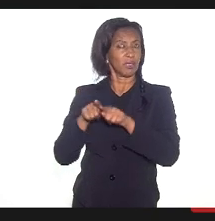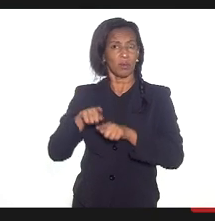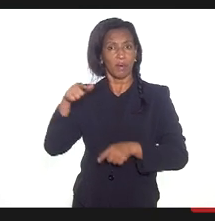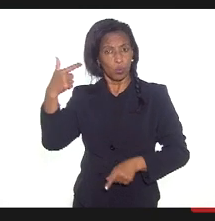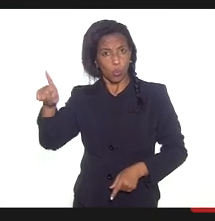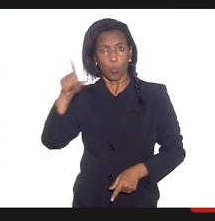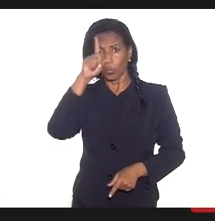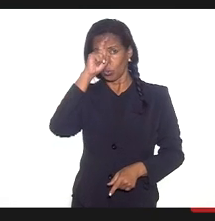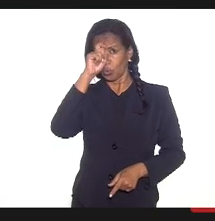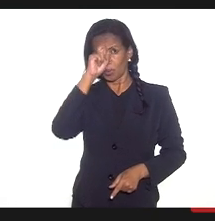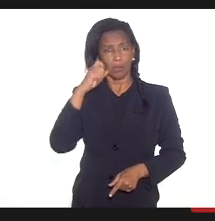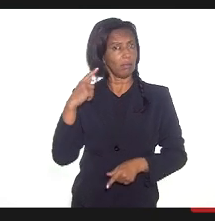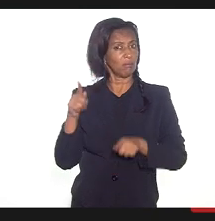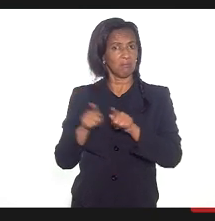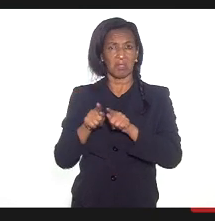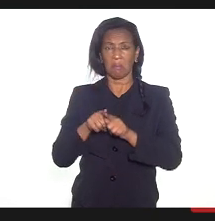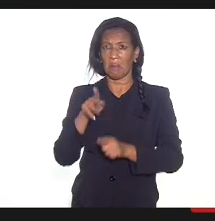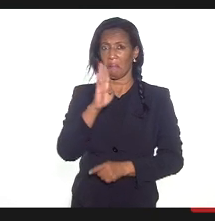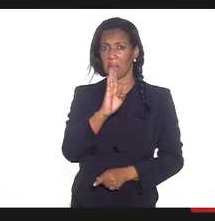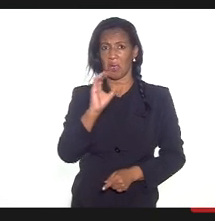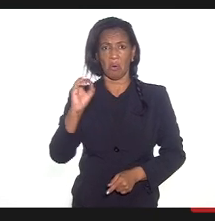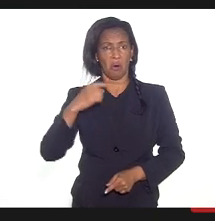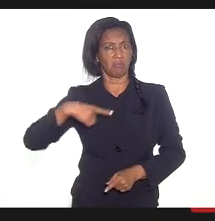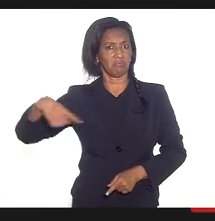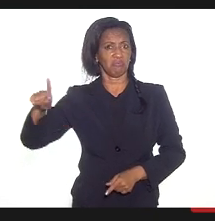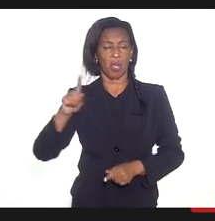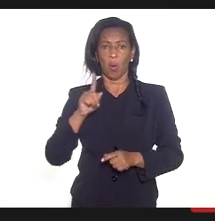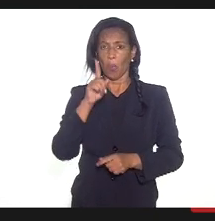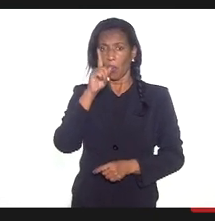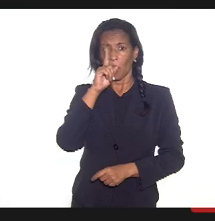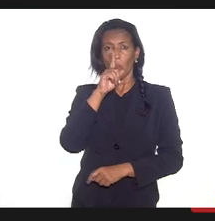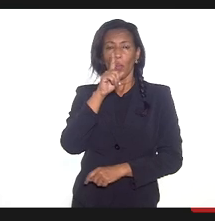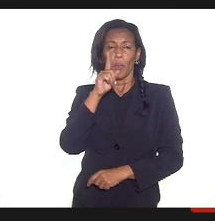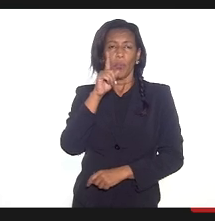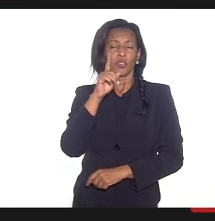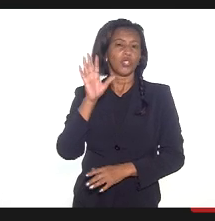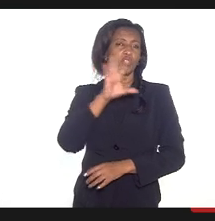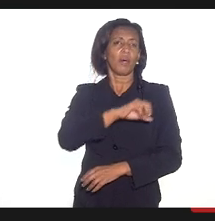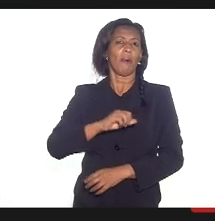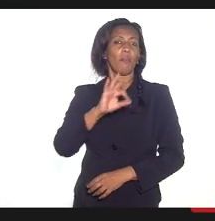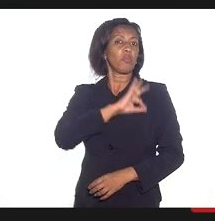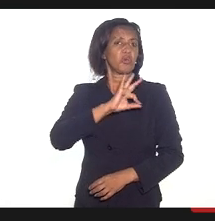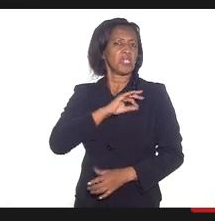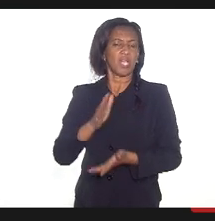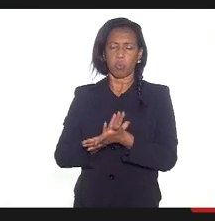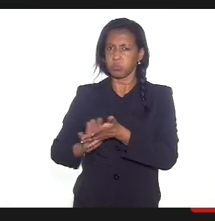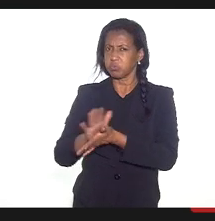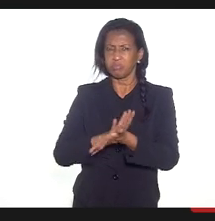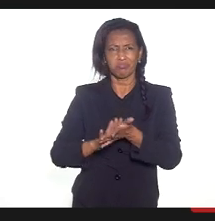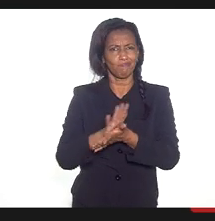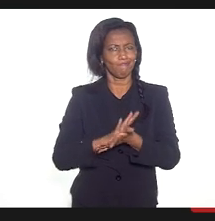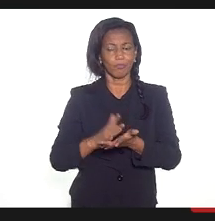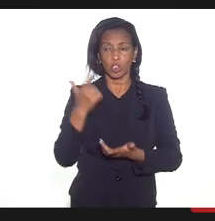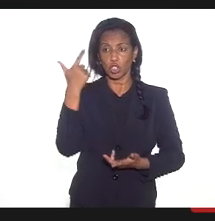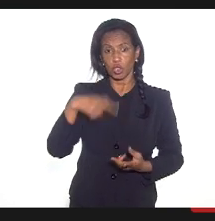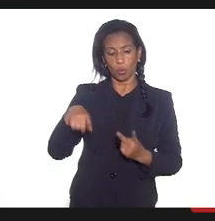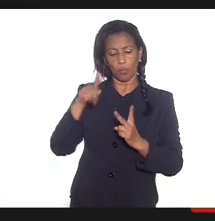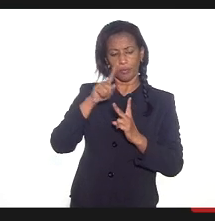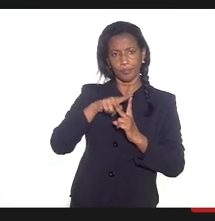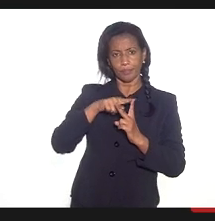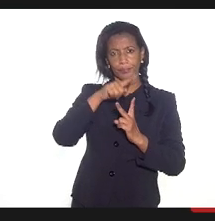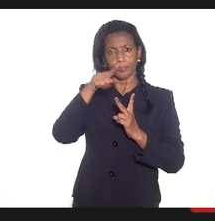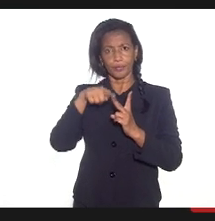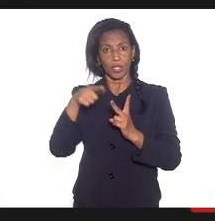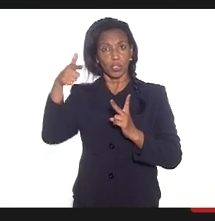né? Não fizeram o boletim de atendimento médico. Então, assim, mais uma vez houve